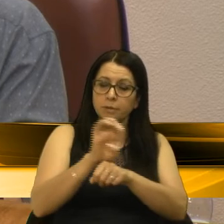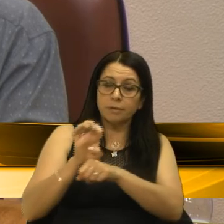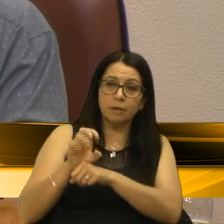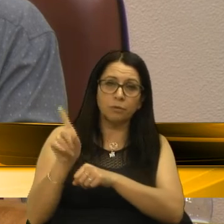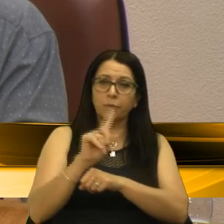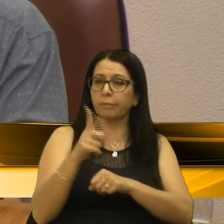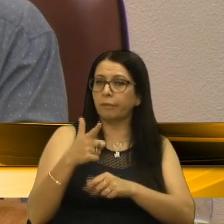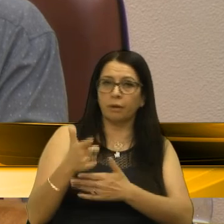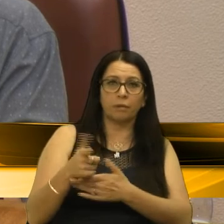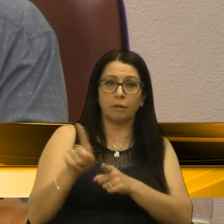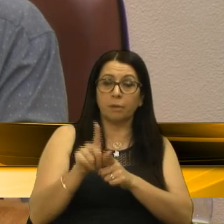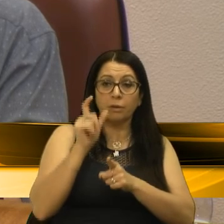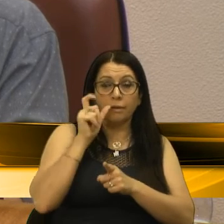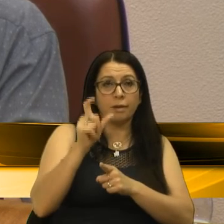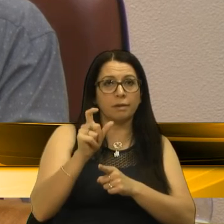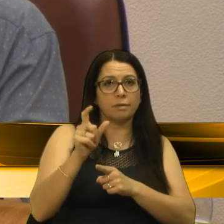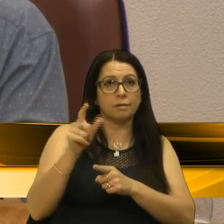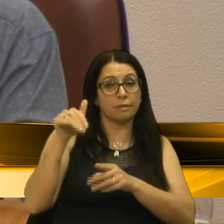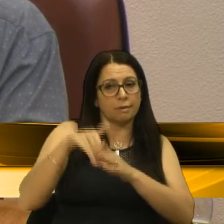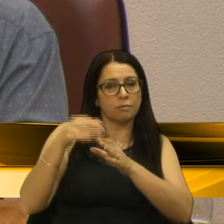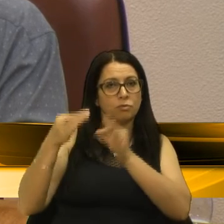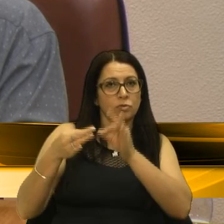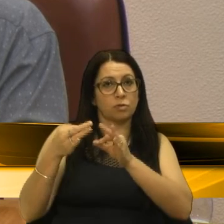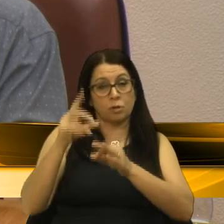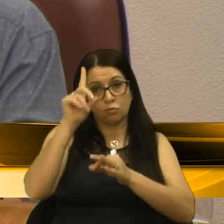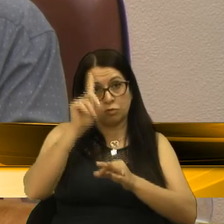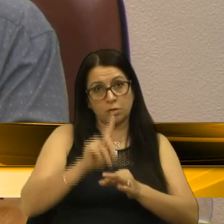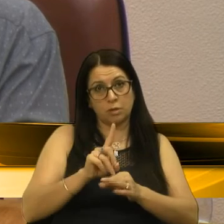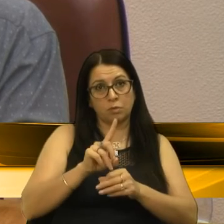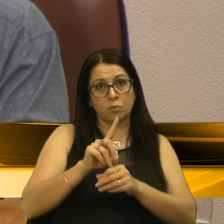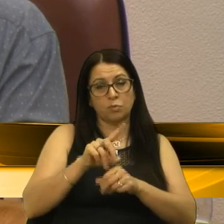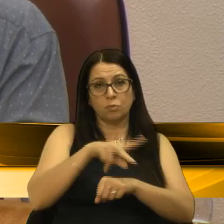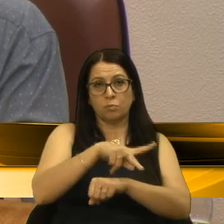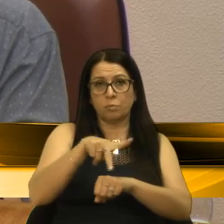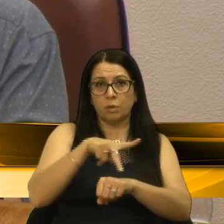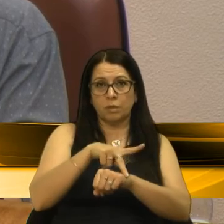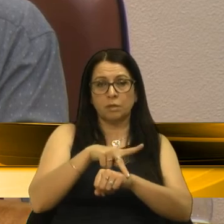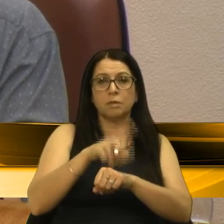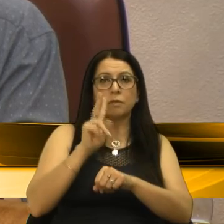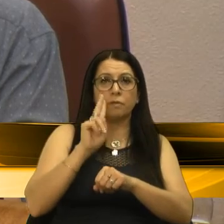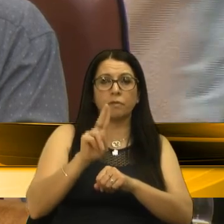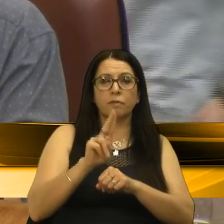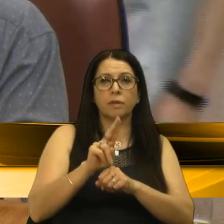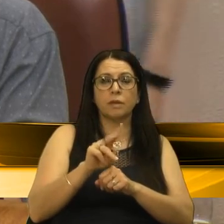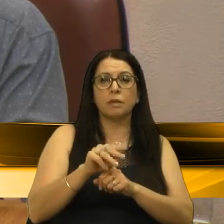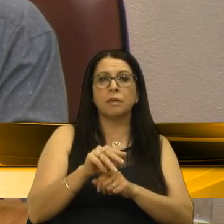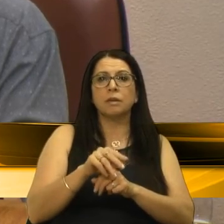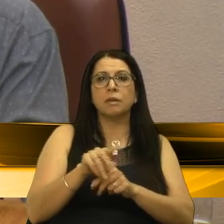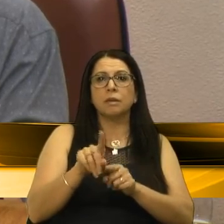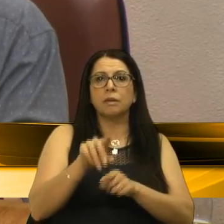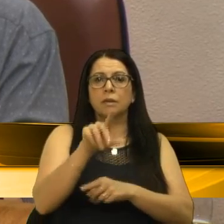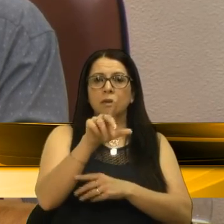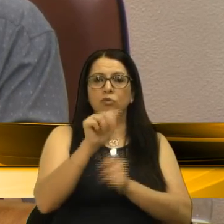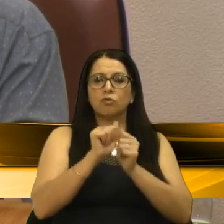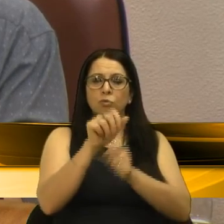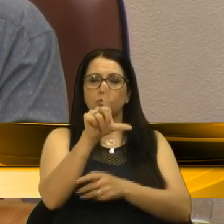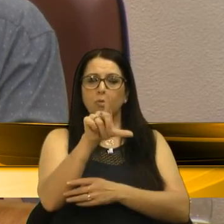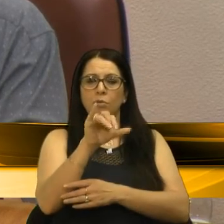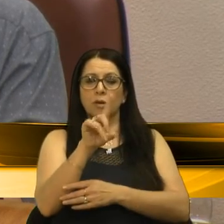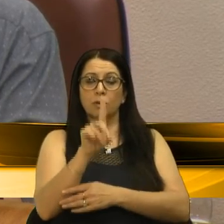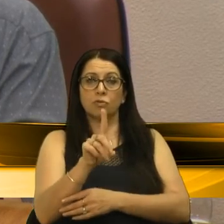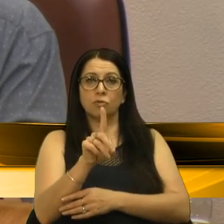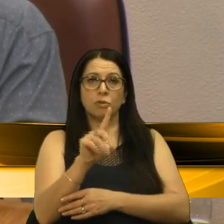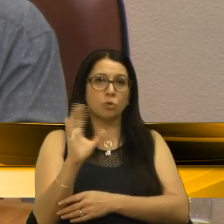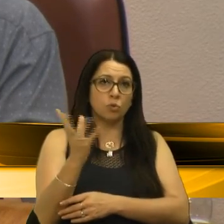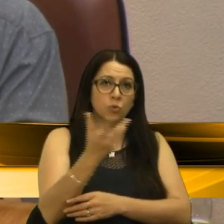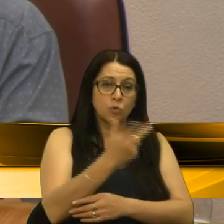não gera também interesse jurídico, direito imediato da União em figurar no polo passivo da lide, pois, de outra